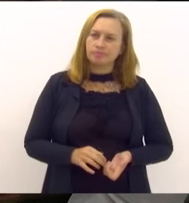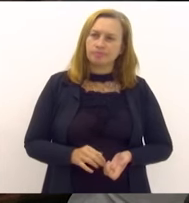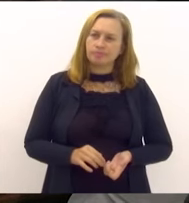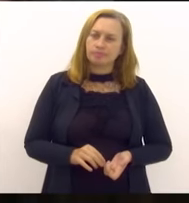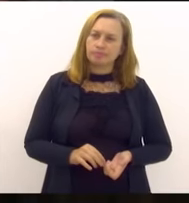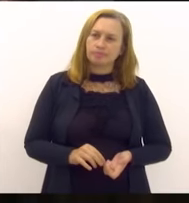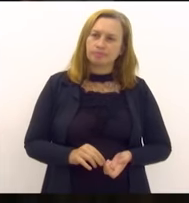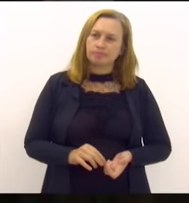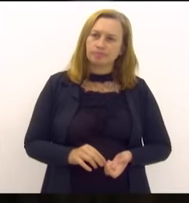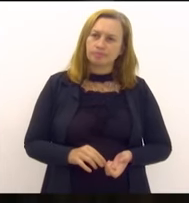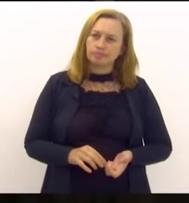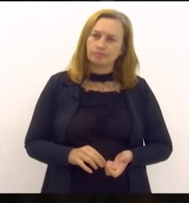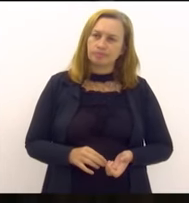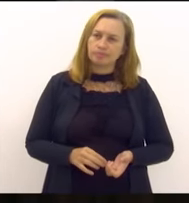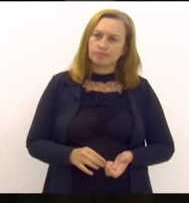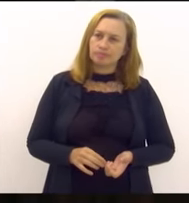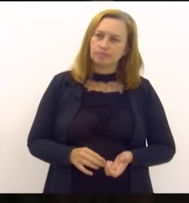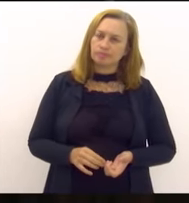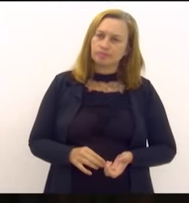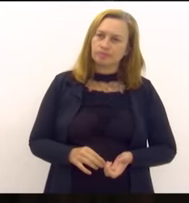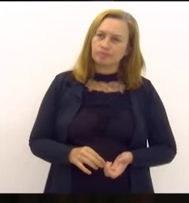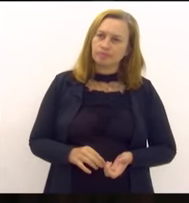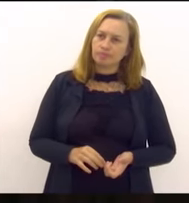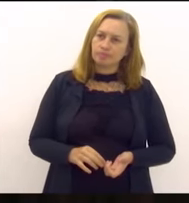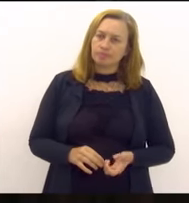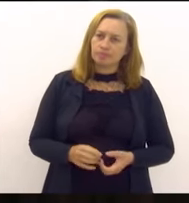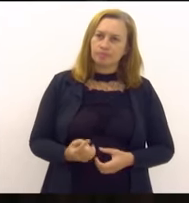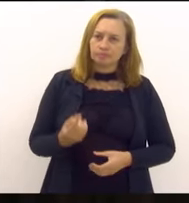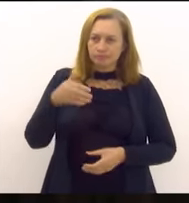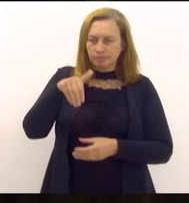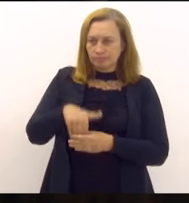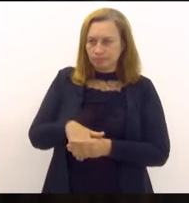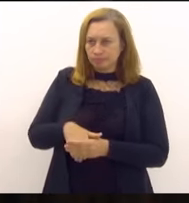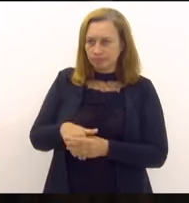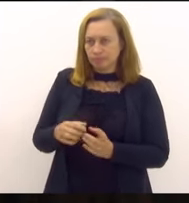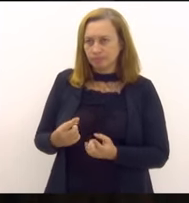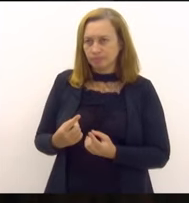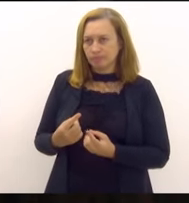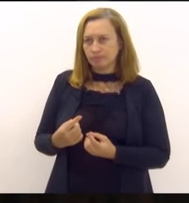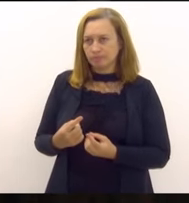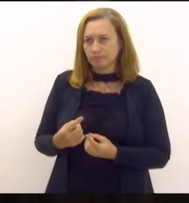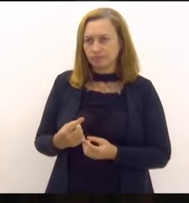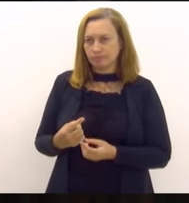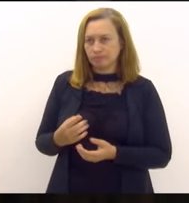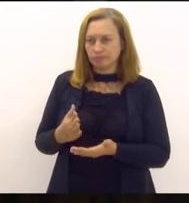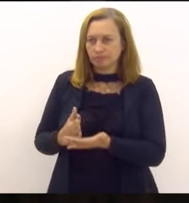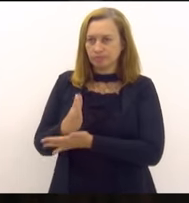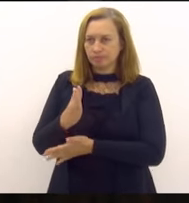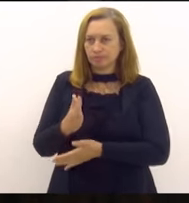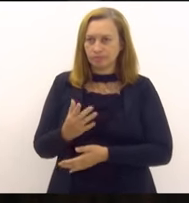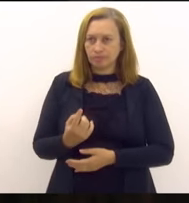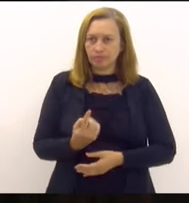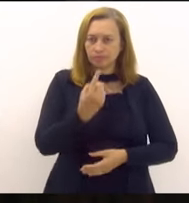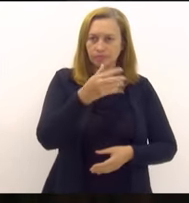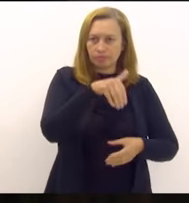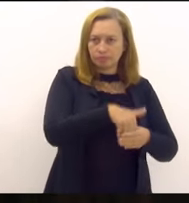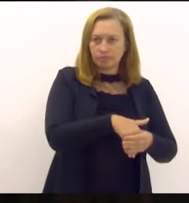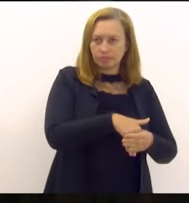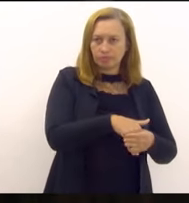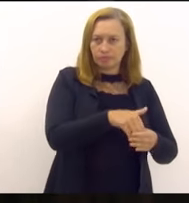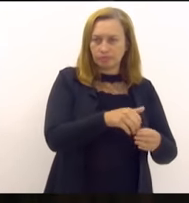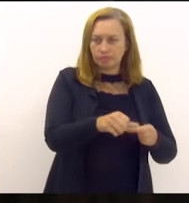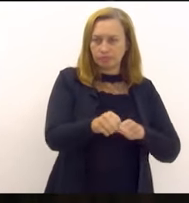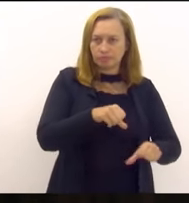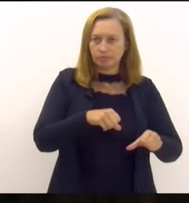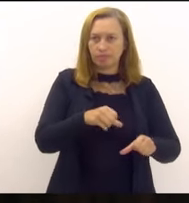Com voto favorável, deputado Amorim, contrário, deputada Verônica Lima. Deputado doutor